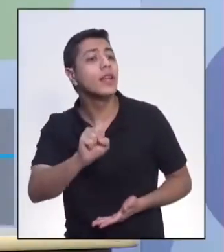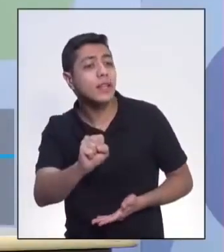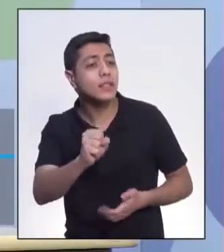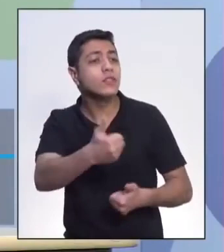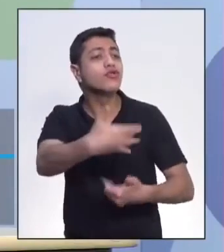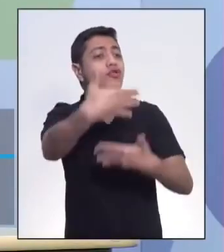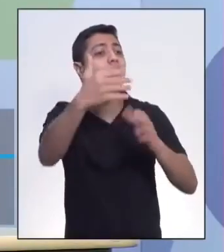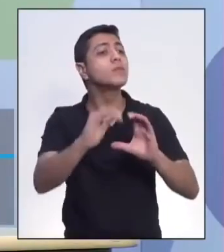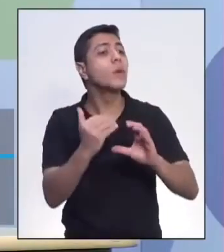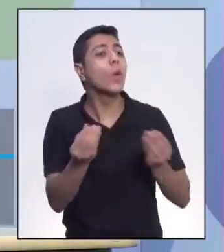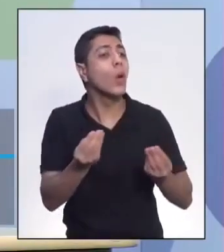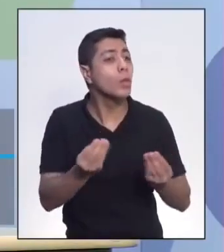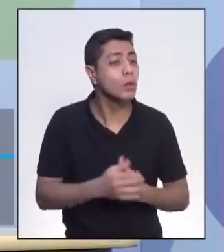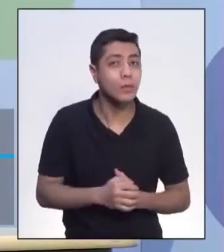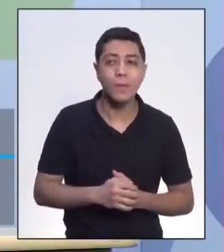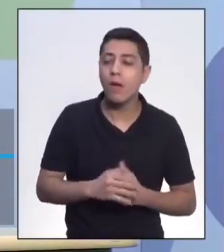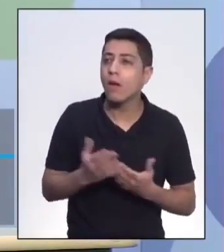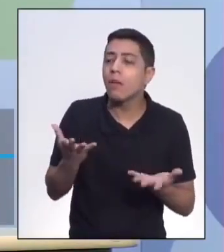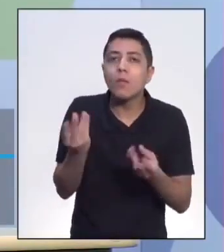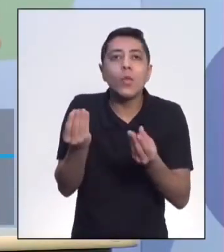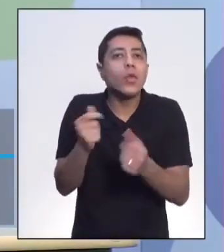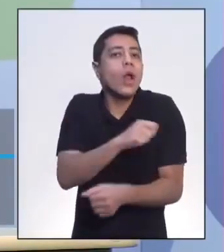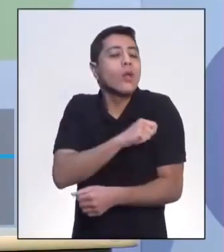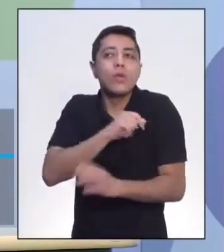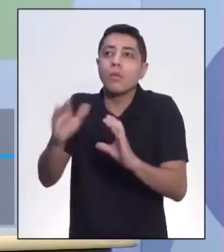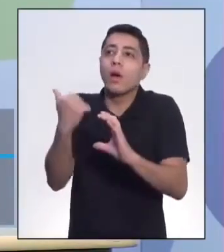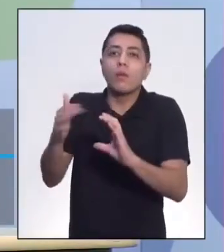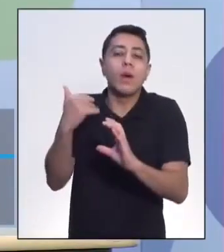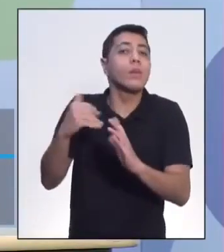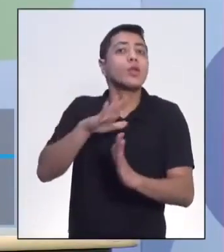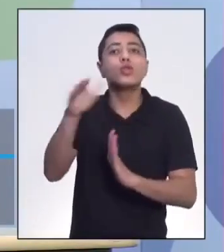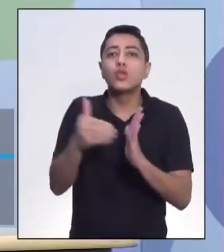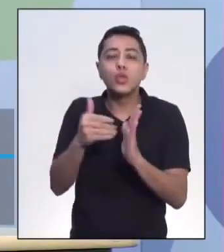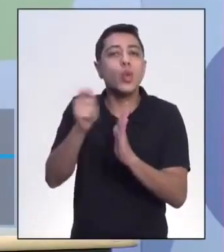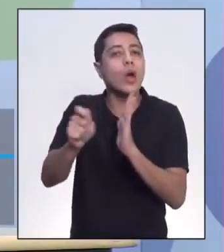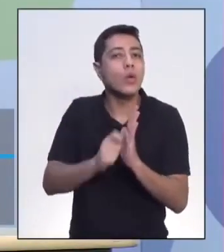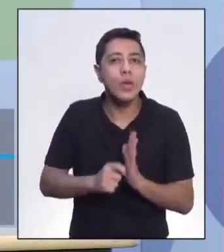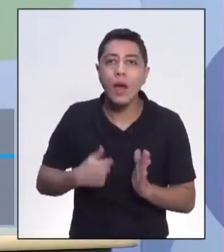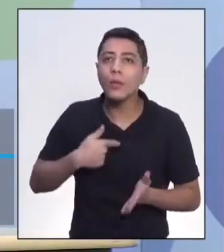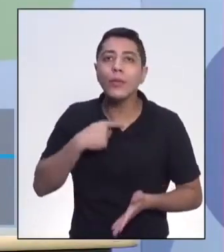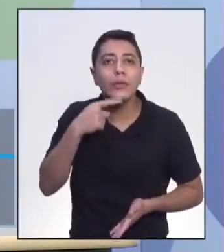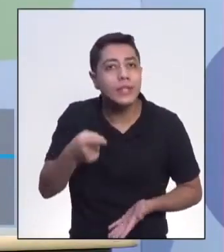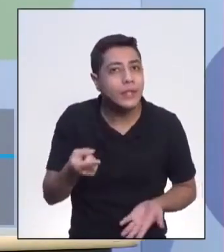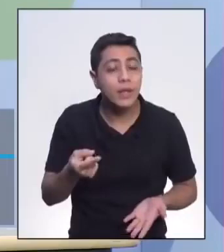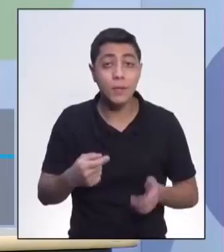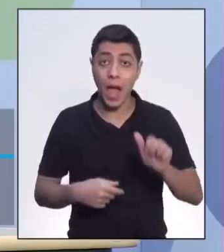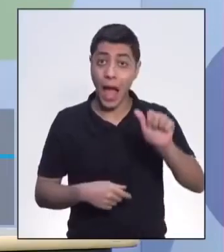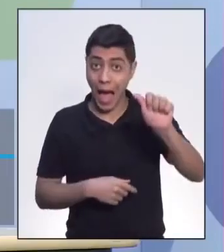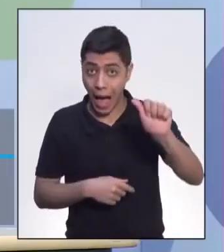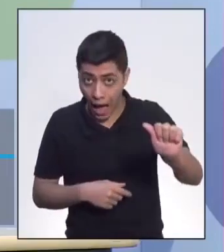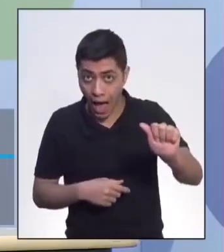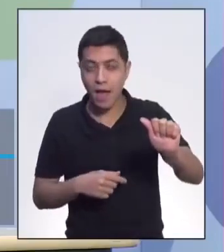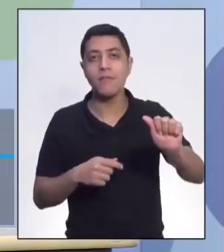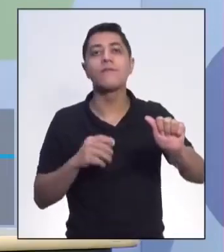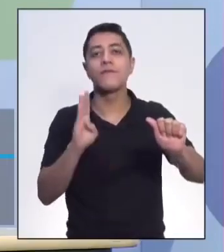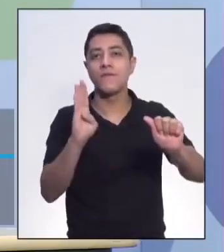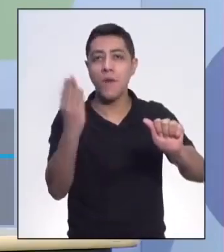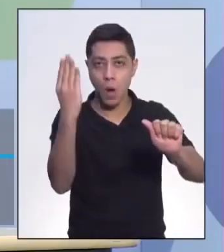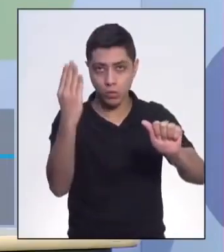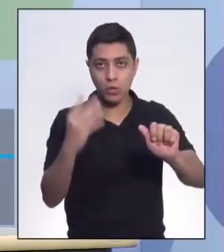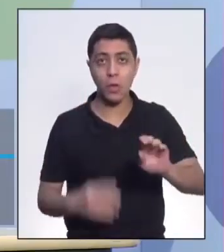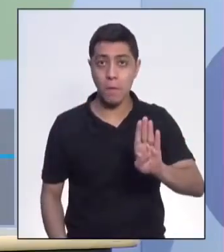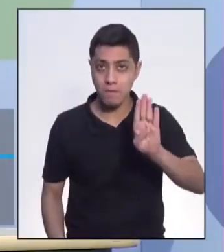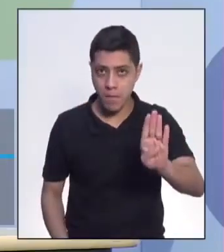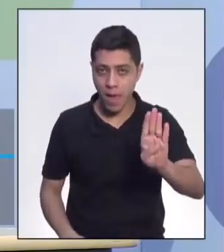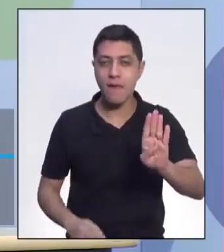respondendo que eu nem consegui anotar todos. Todos falaram que na letra A é falso e na letra B é verdadeiro. Entre eles,